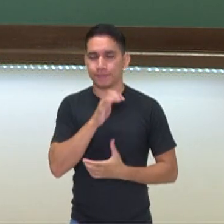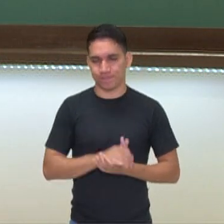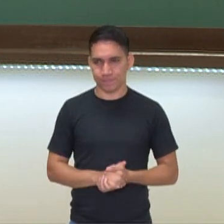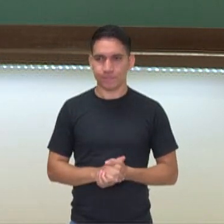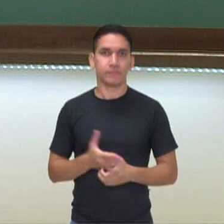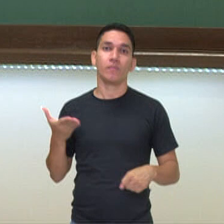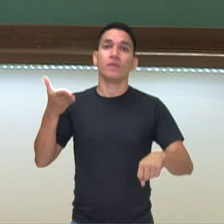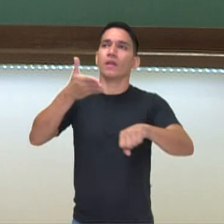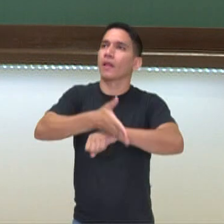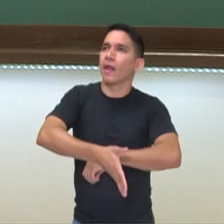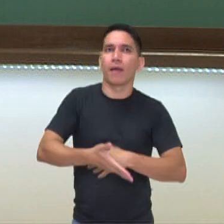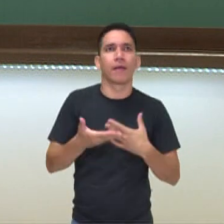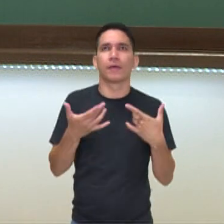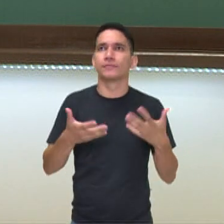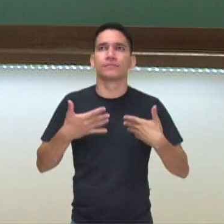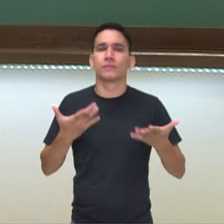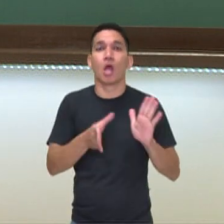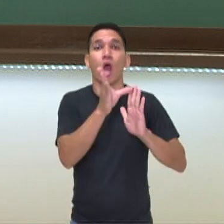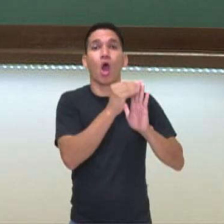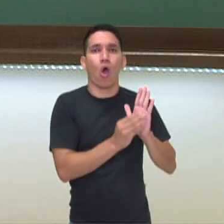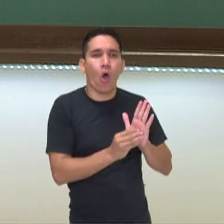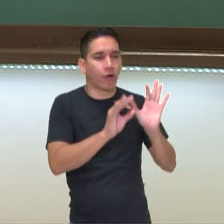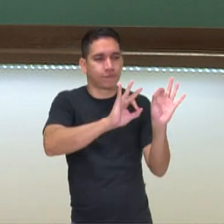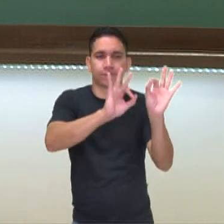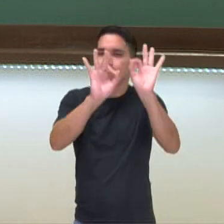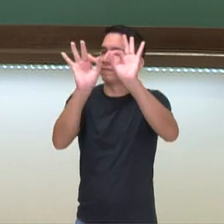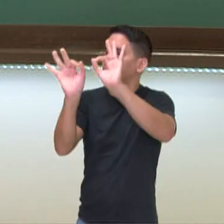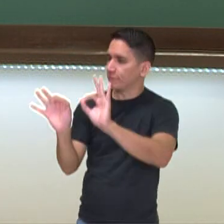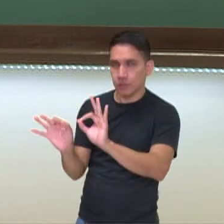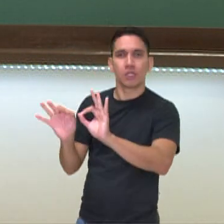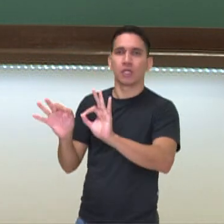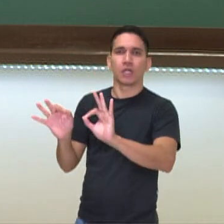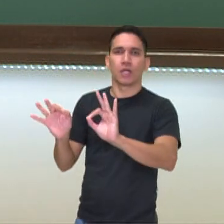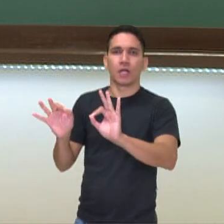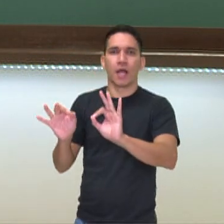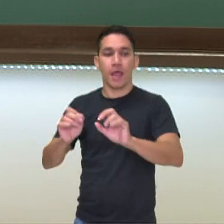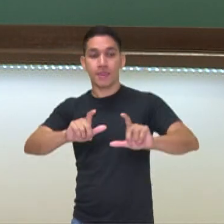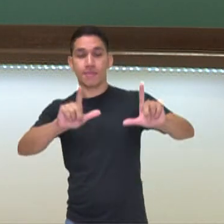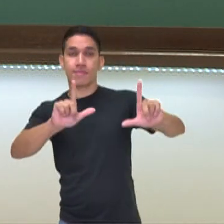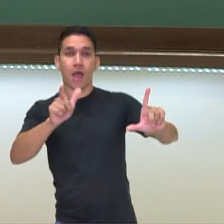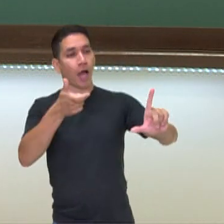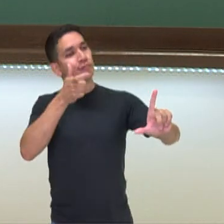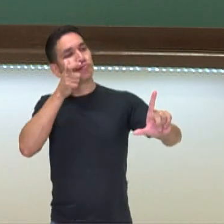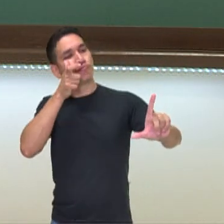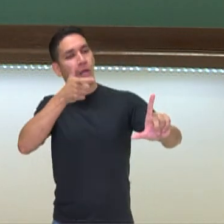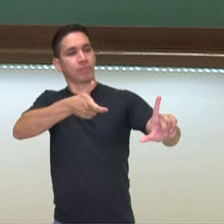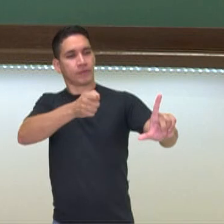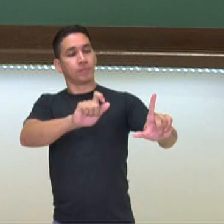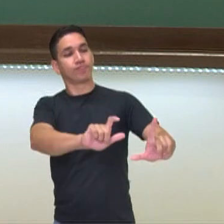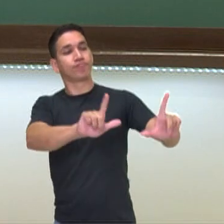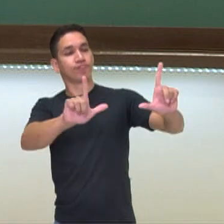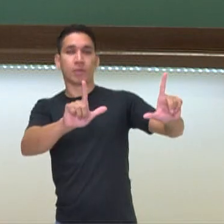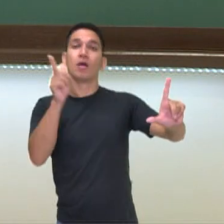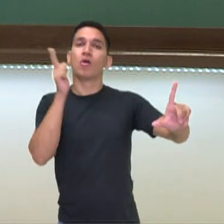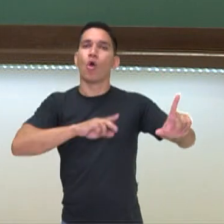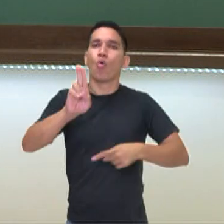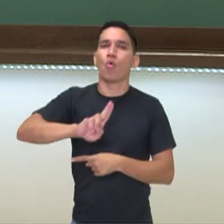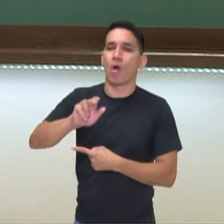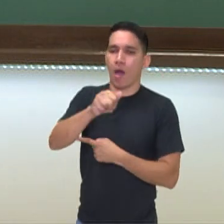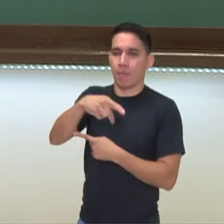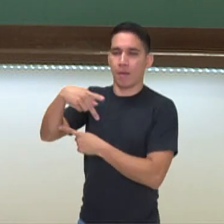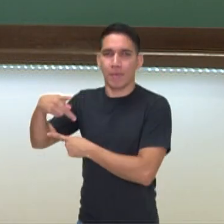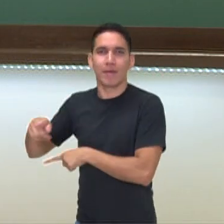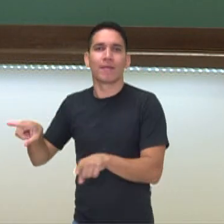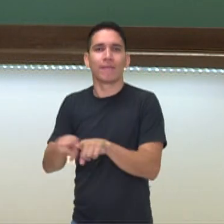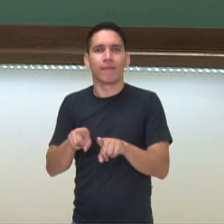ao acessar um conteúdo de vídeo numa Smart TV, e você tem acesso a esses aplicativos de vídeo, de streaming